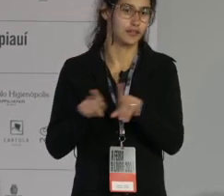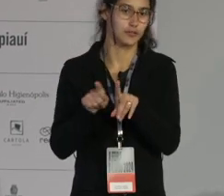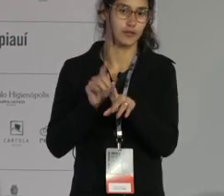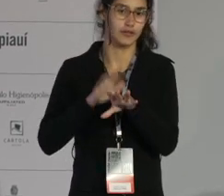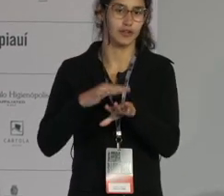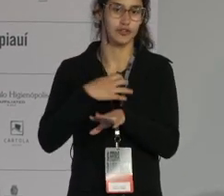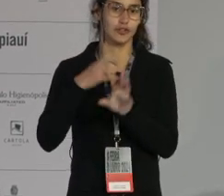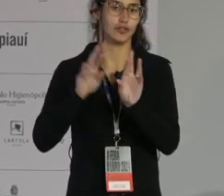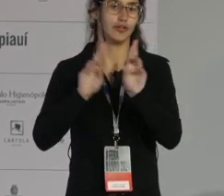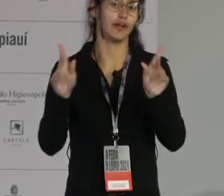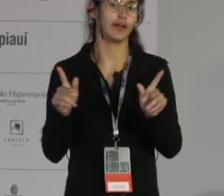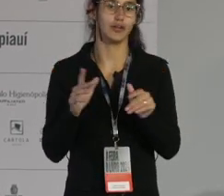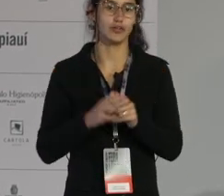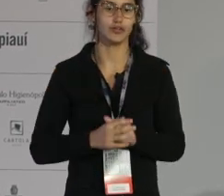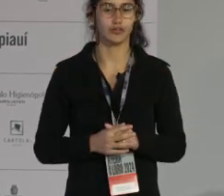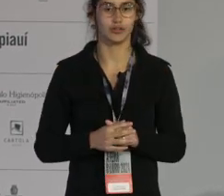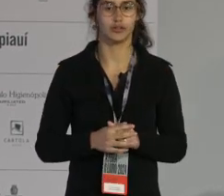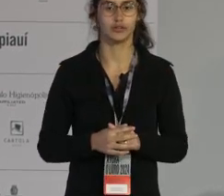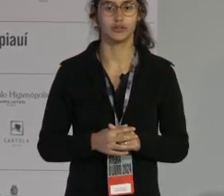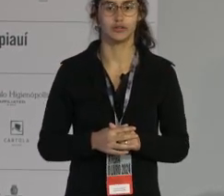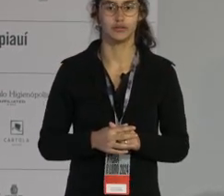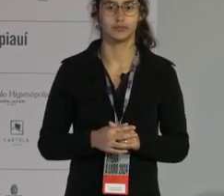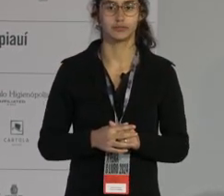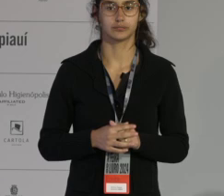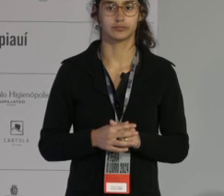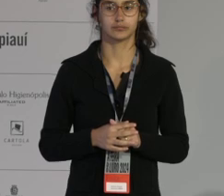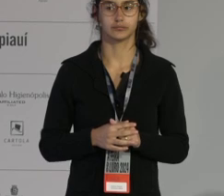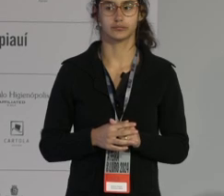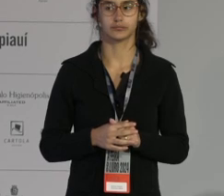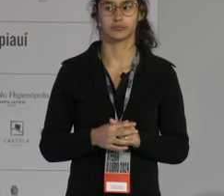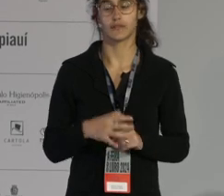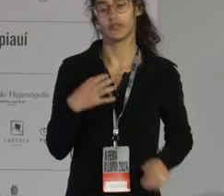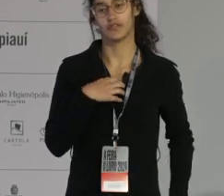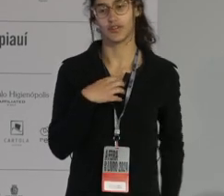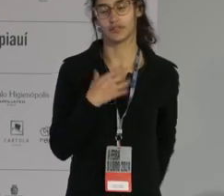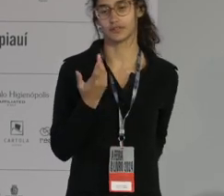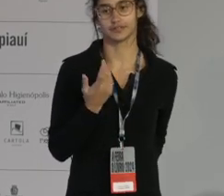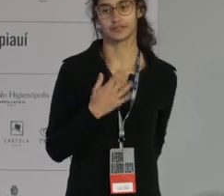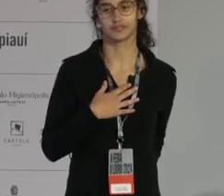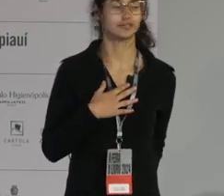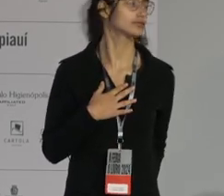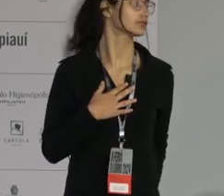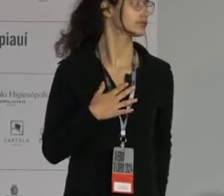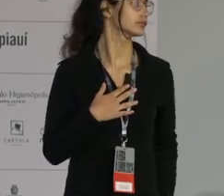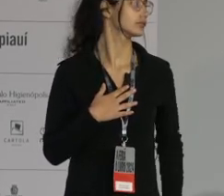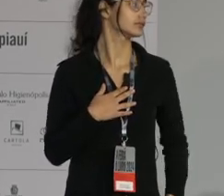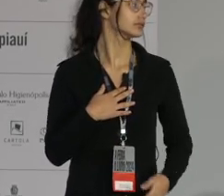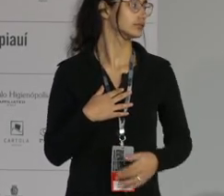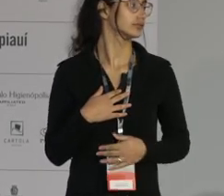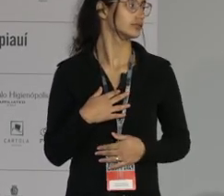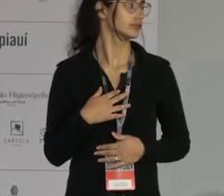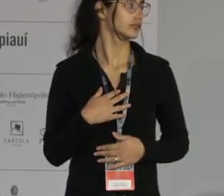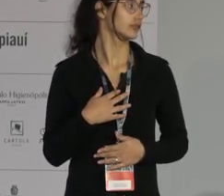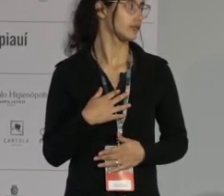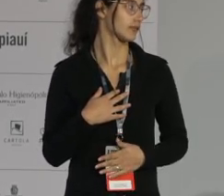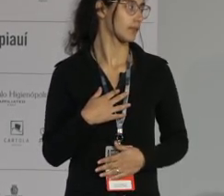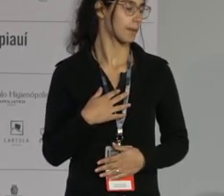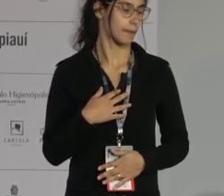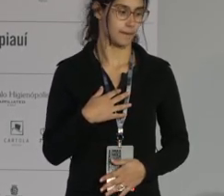fazer de outro jeito, talvez. E acho que é isso. É, os seus